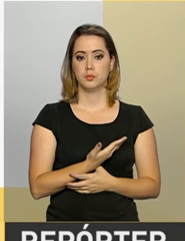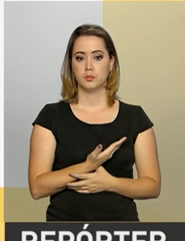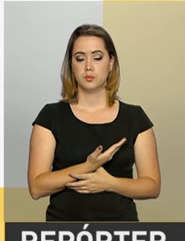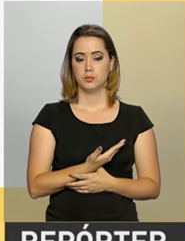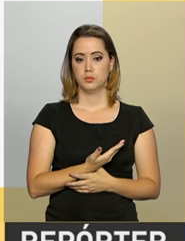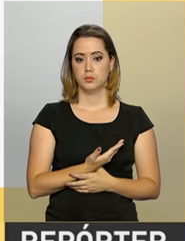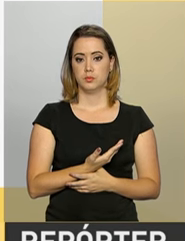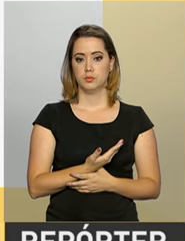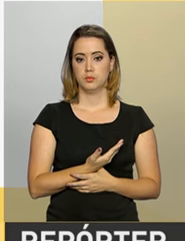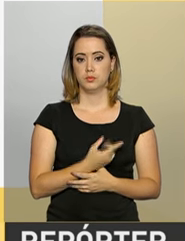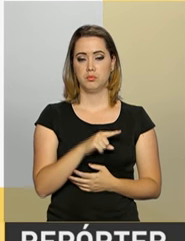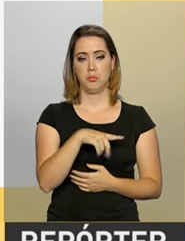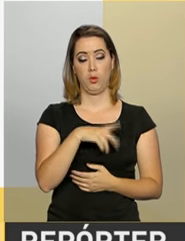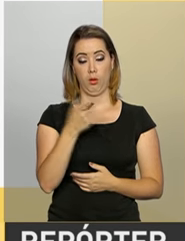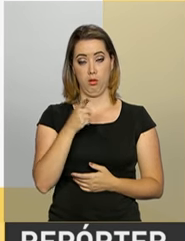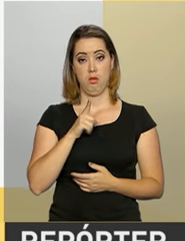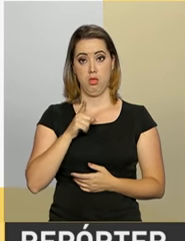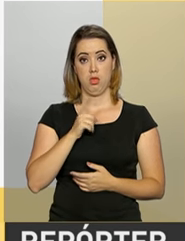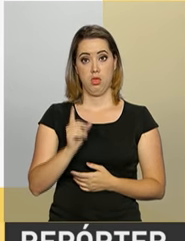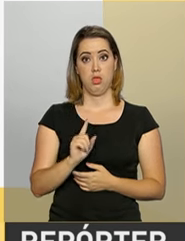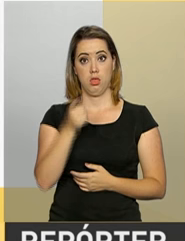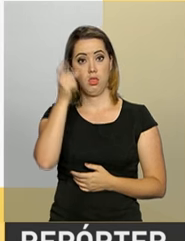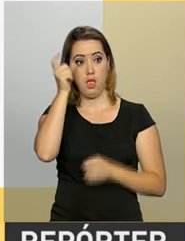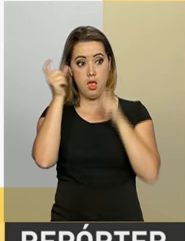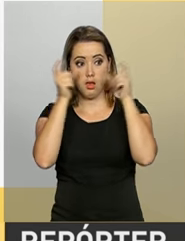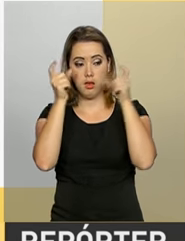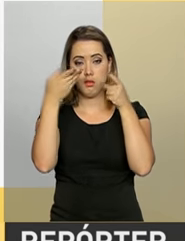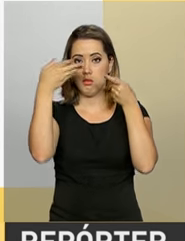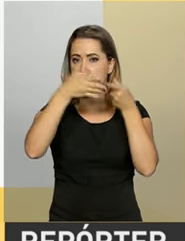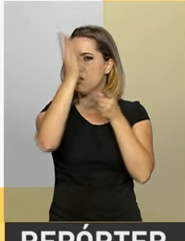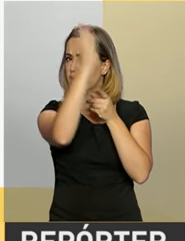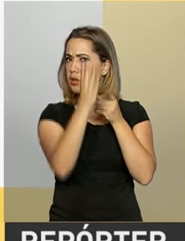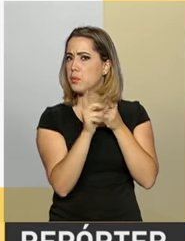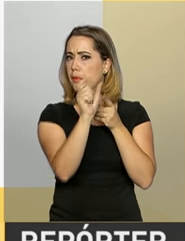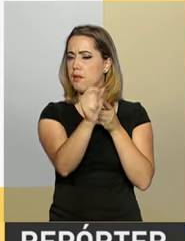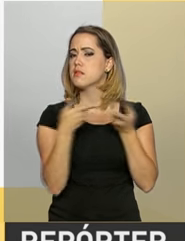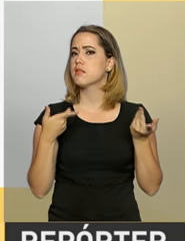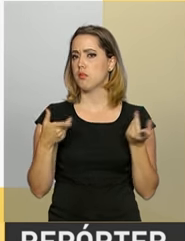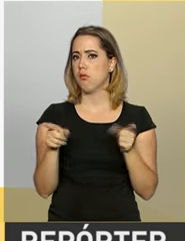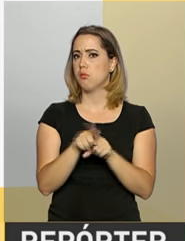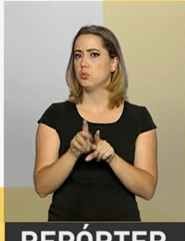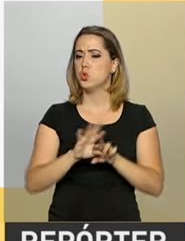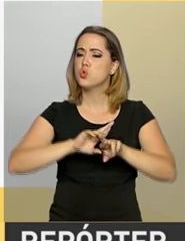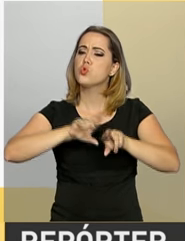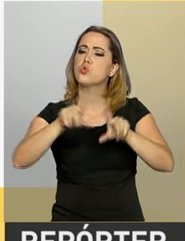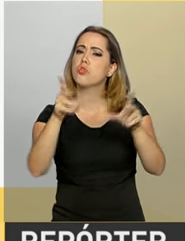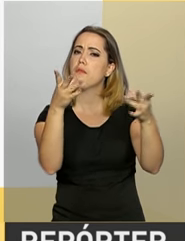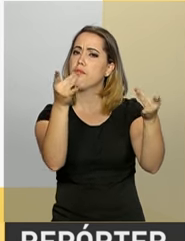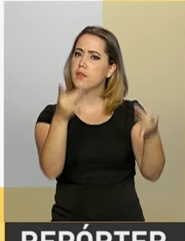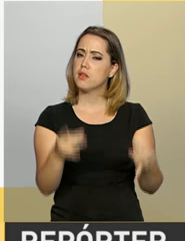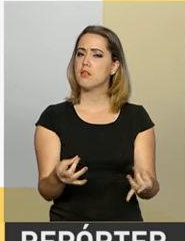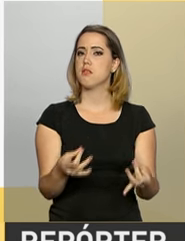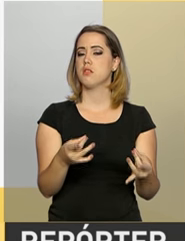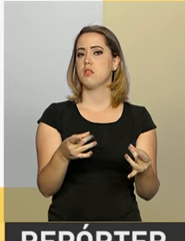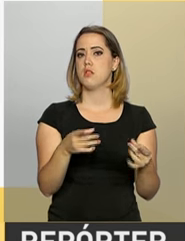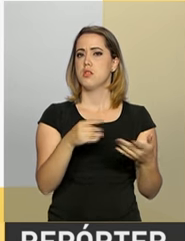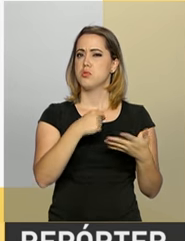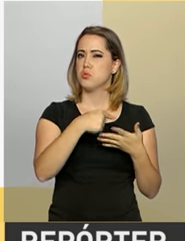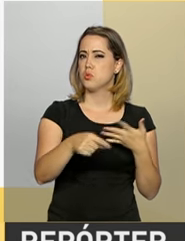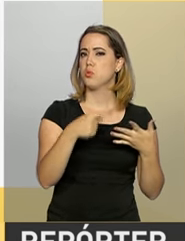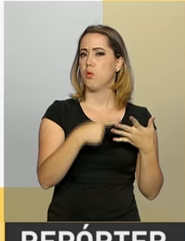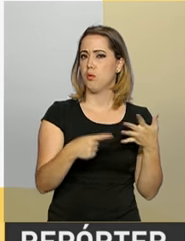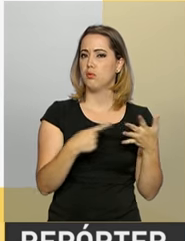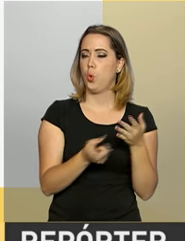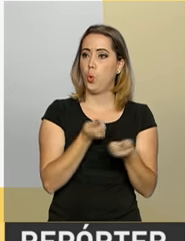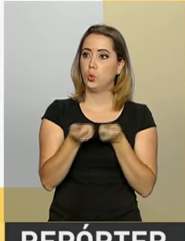unanimidade um nível de interesse Muito grande sobre o Brasil S paraos diversos aspectos né muito interesse não só sobre o